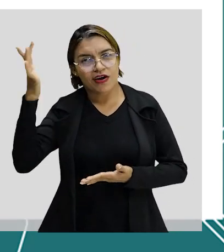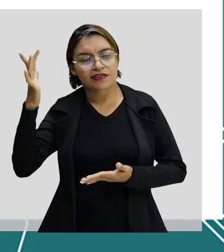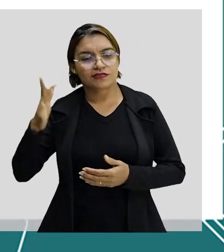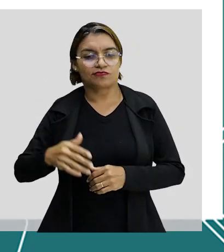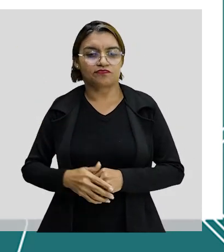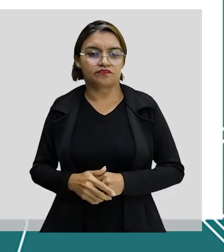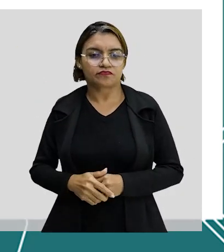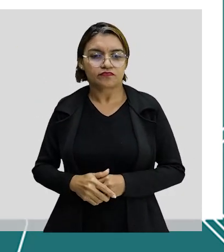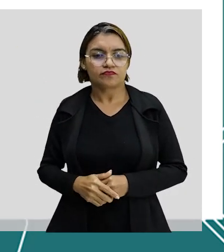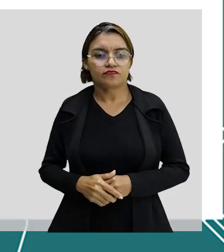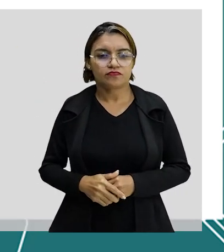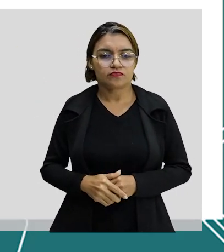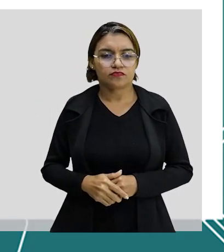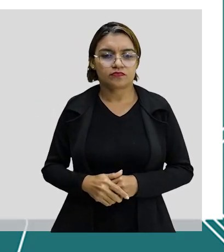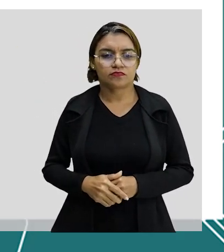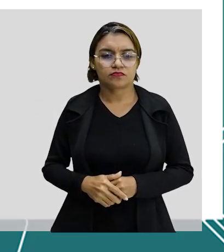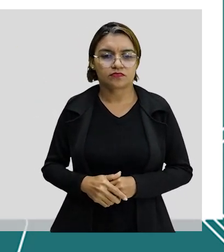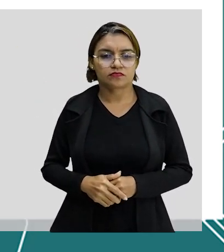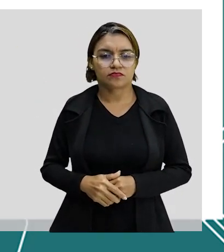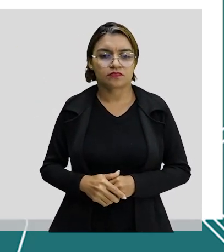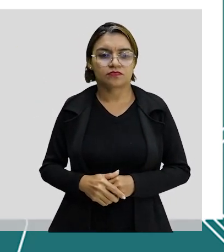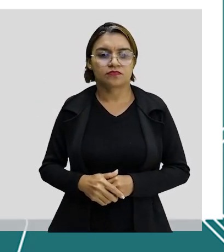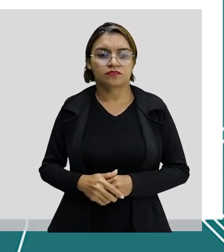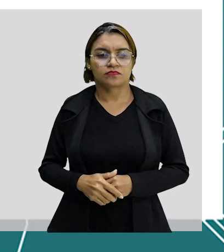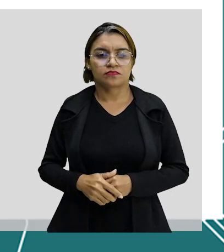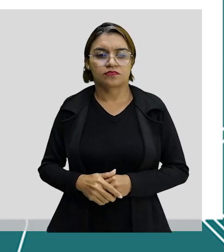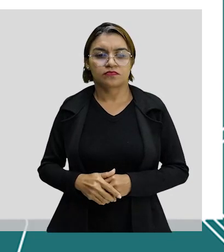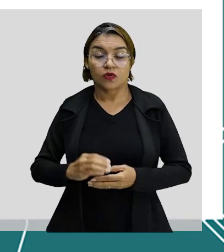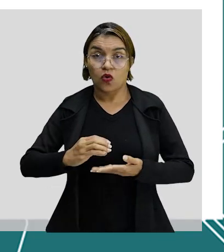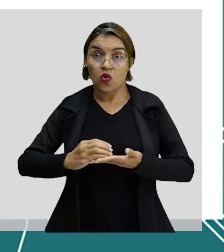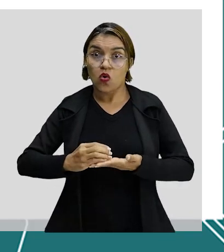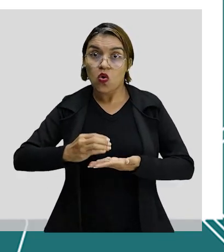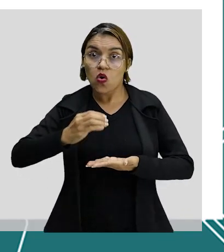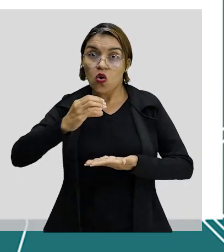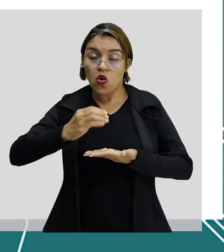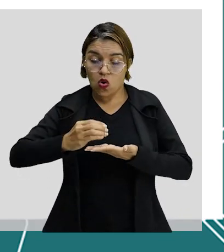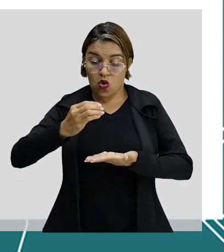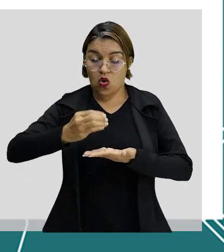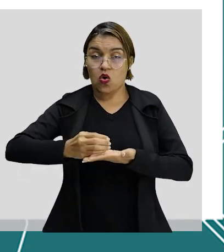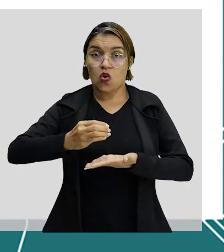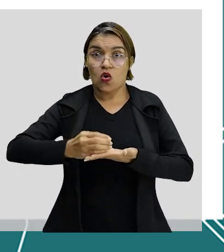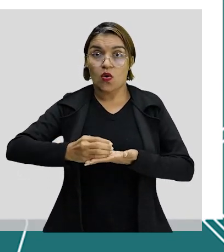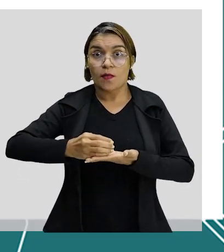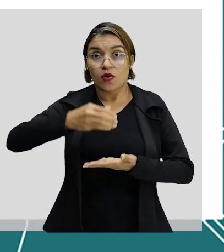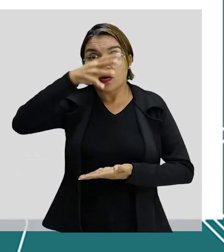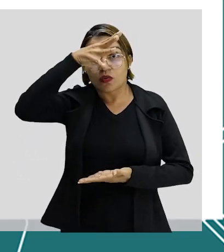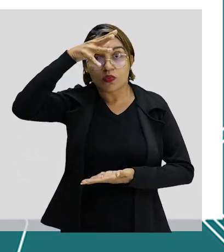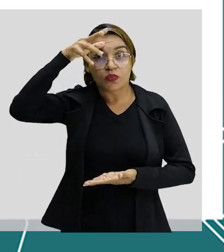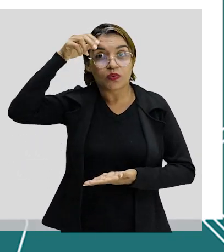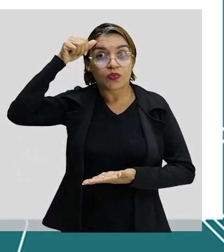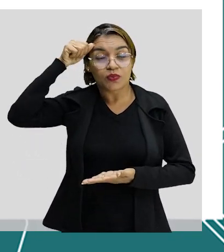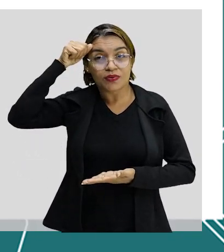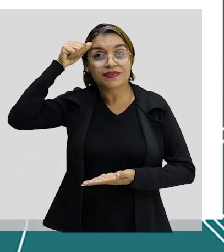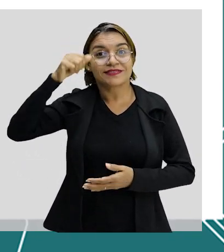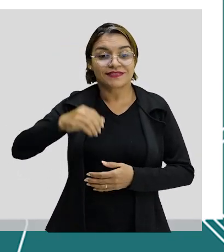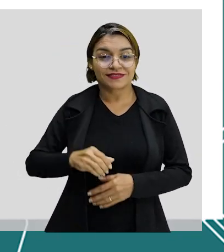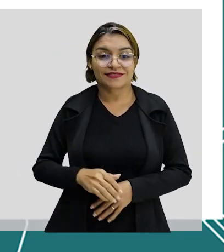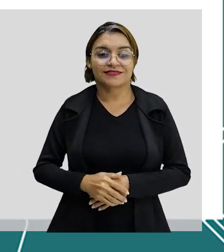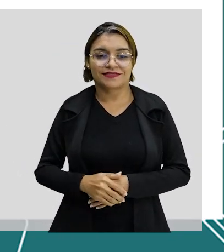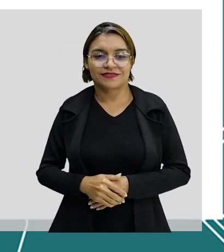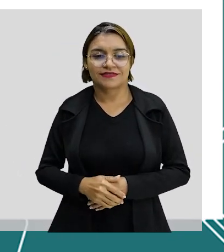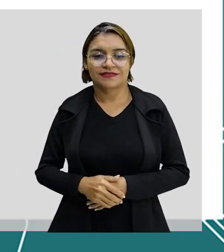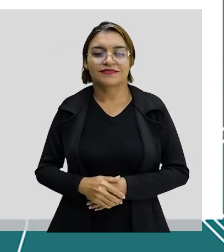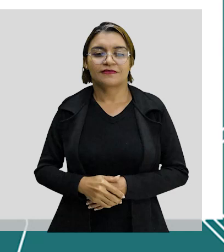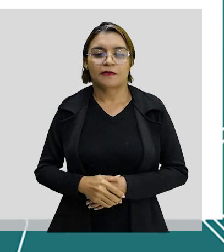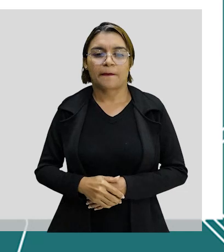de gaseosa, refresco, coca. Então, um vaso de gaseosa. Gaseosa é refrigerante, então